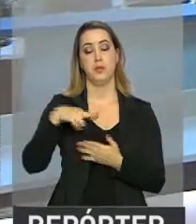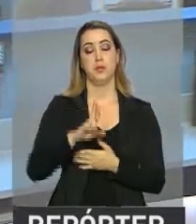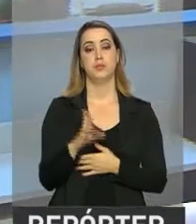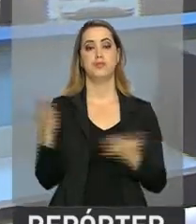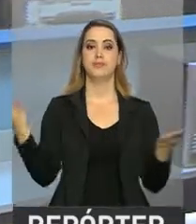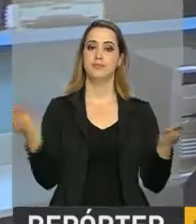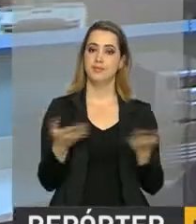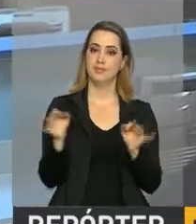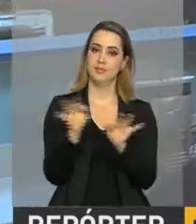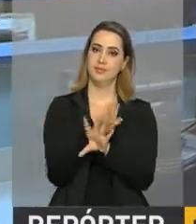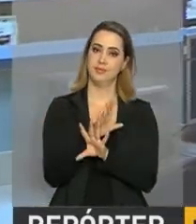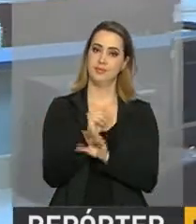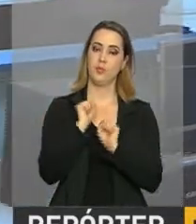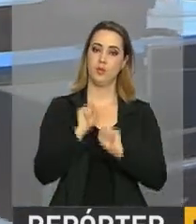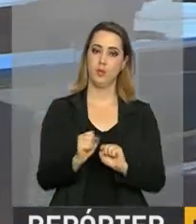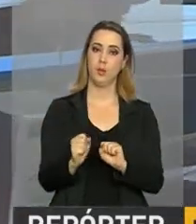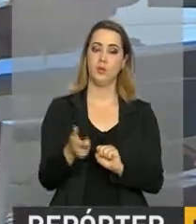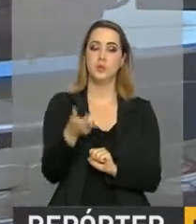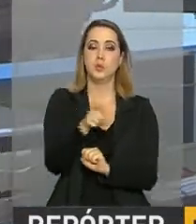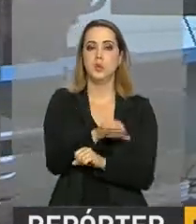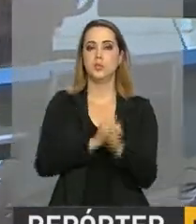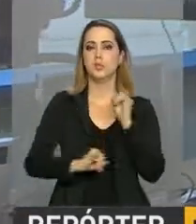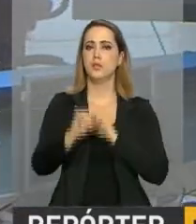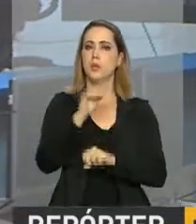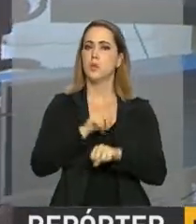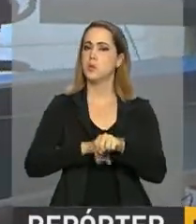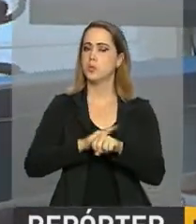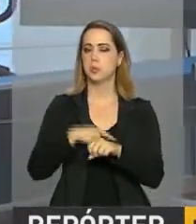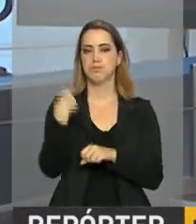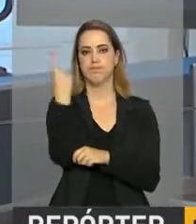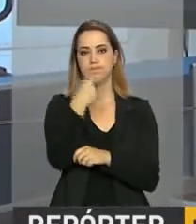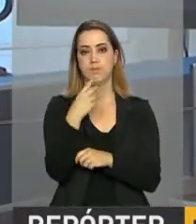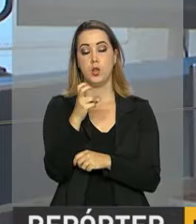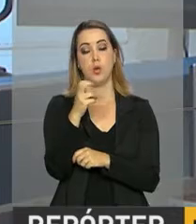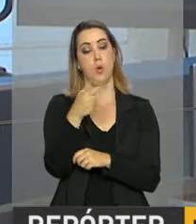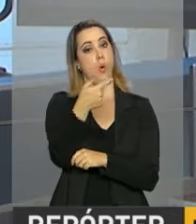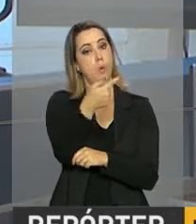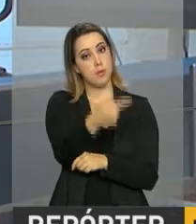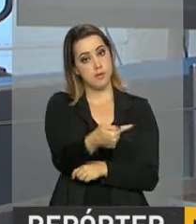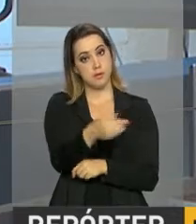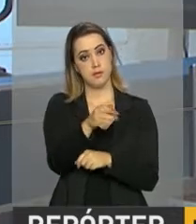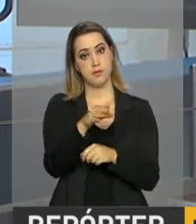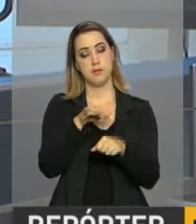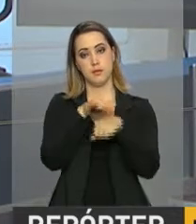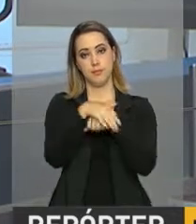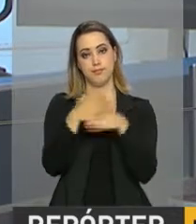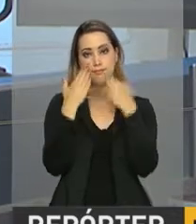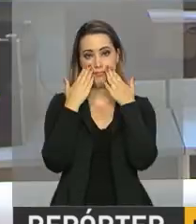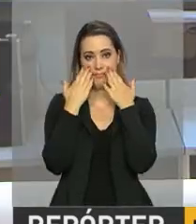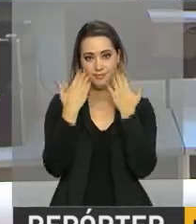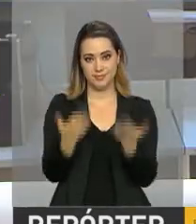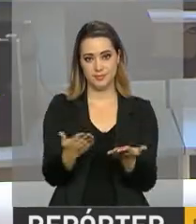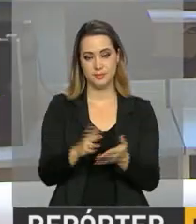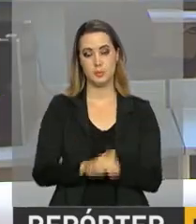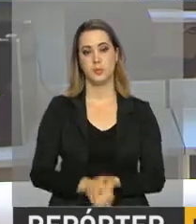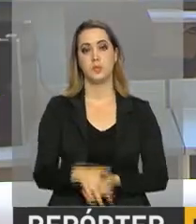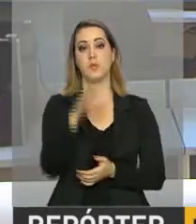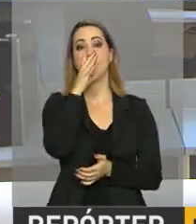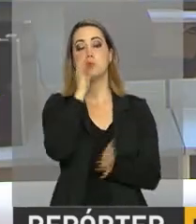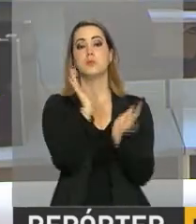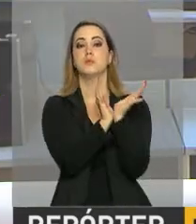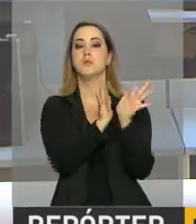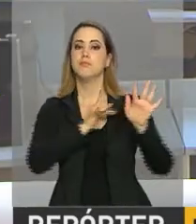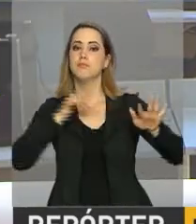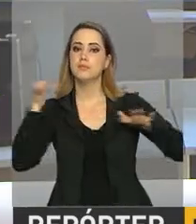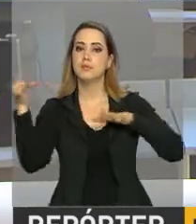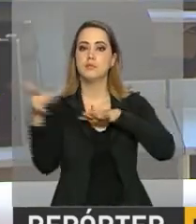nbr termina aqui podemos voltar a qualquer momento com outras informações ou a sete da noite na próxima edição acompanhe as novidades também